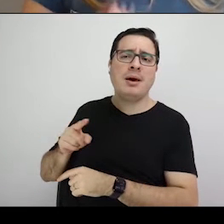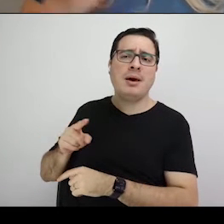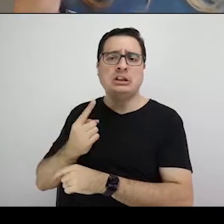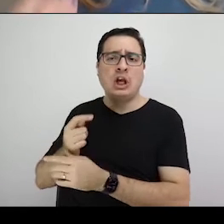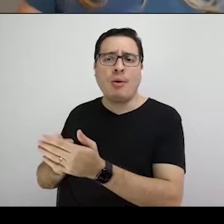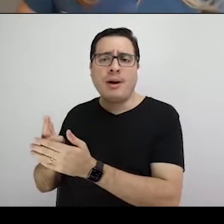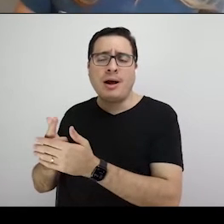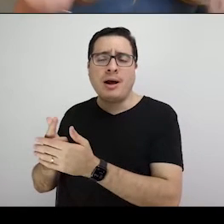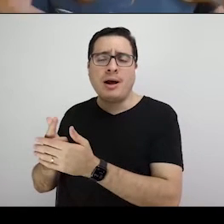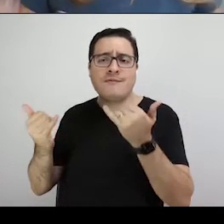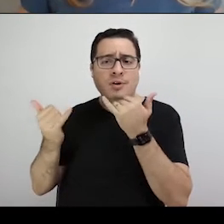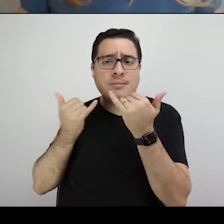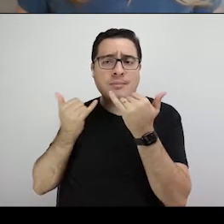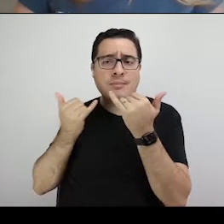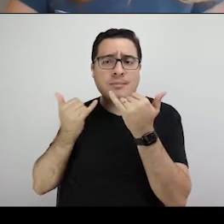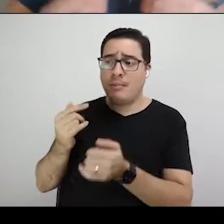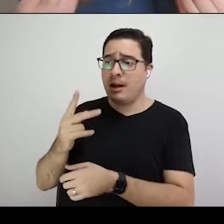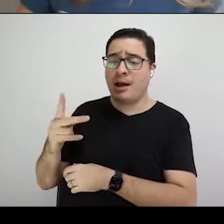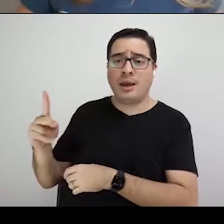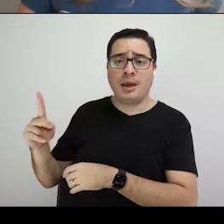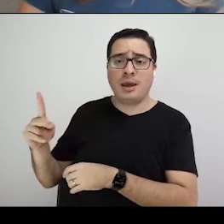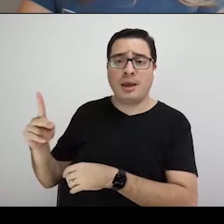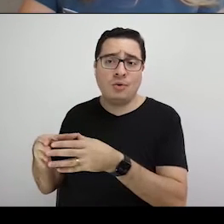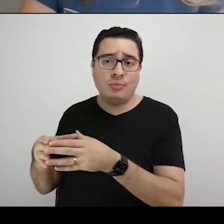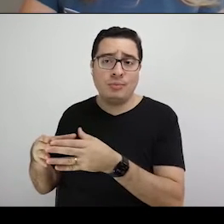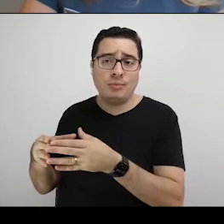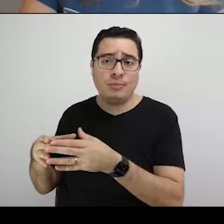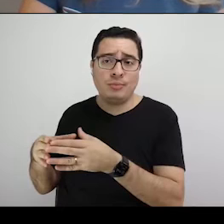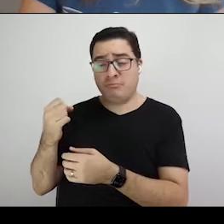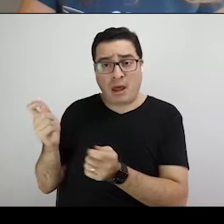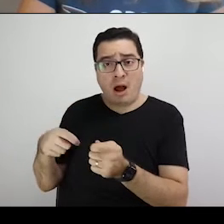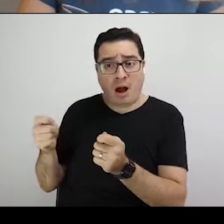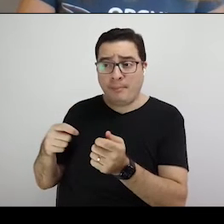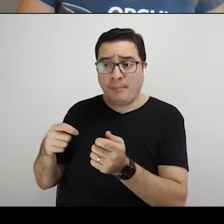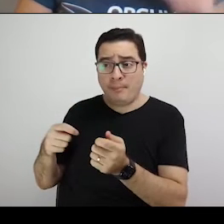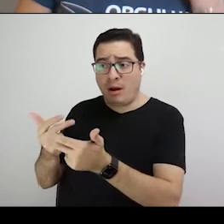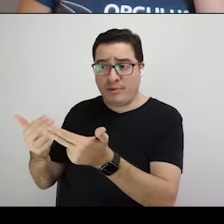informação para esse nicho que tem tanto potencial?